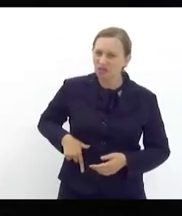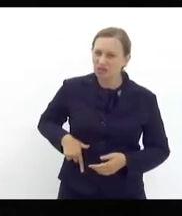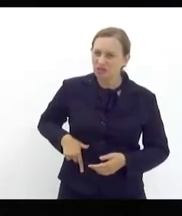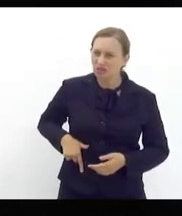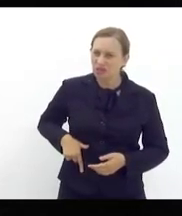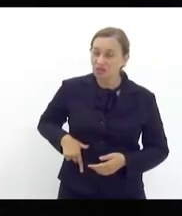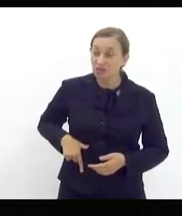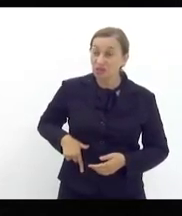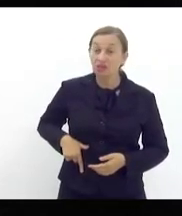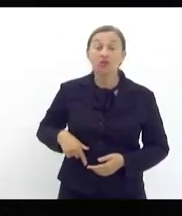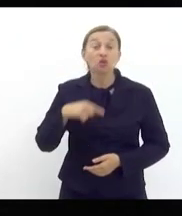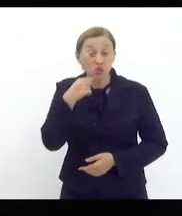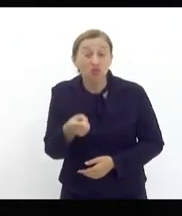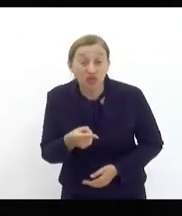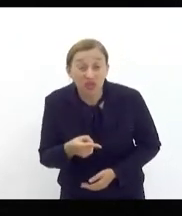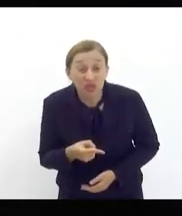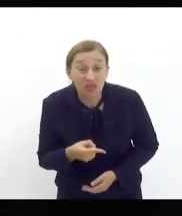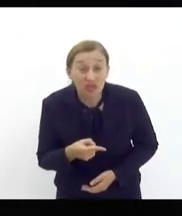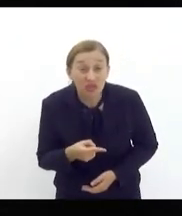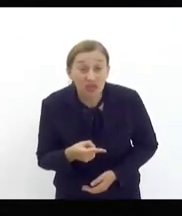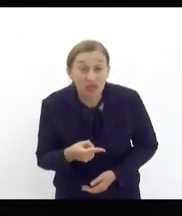alguém duvida disso